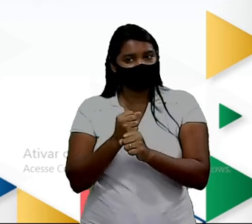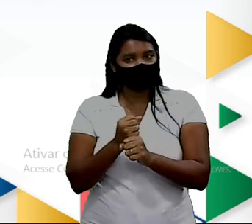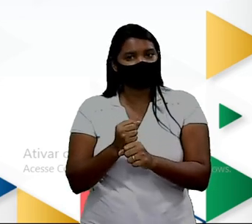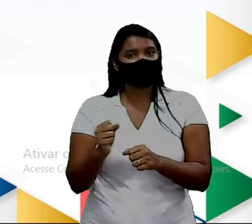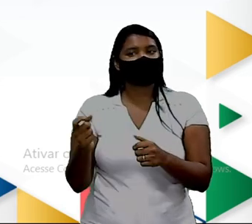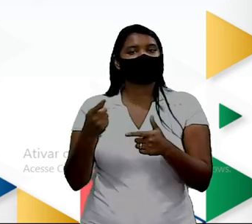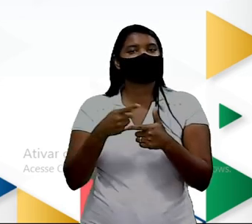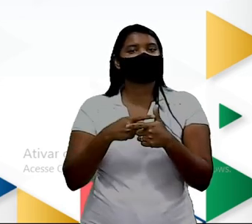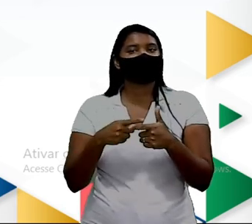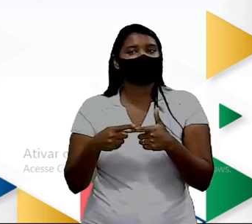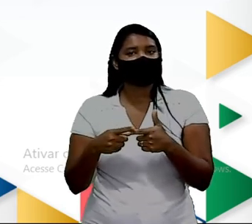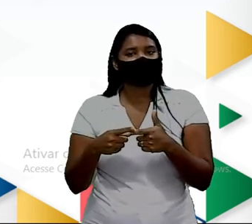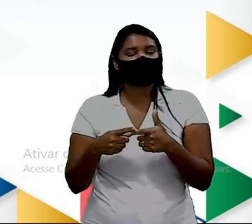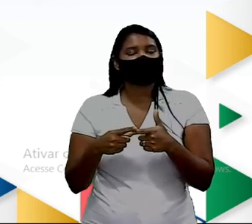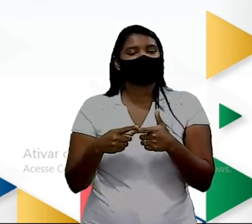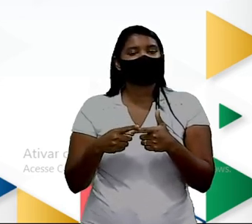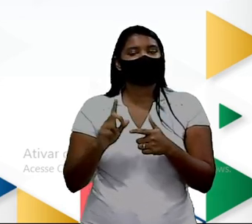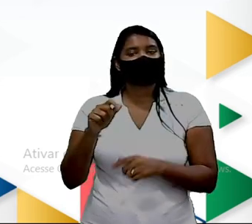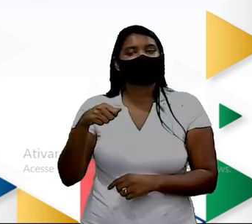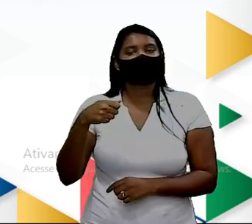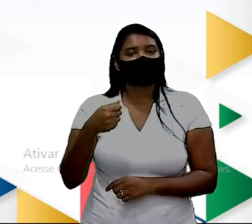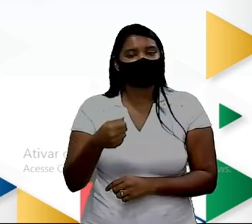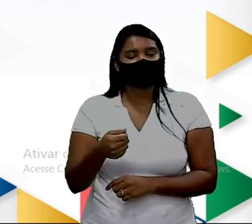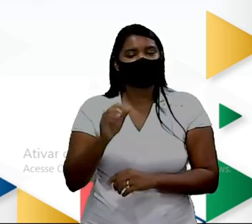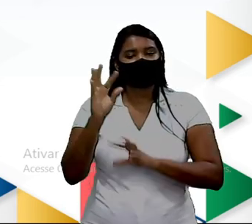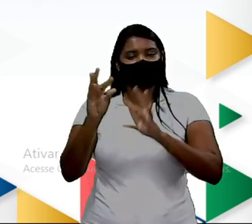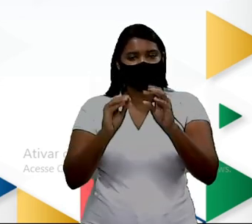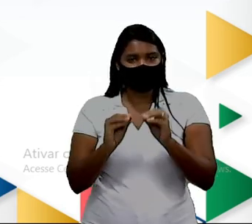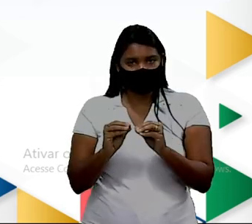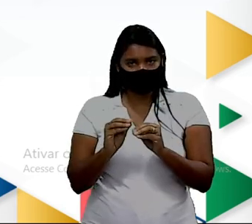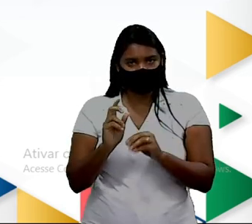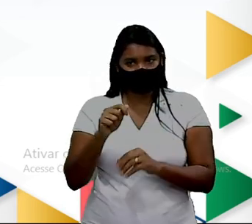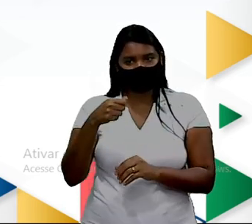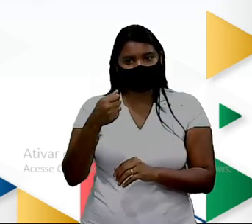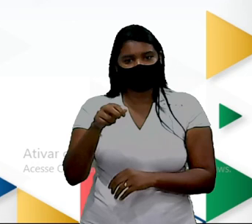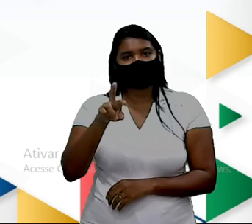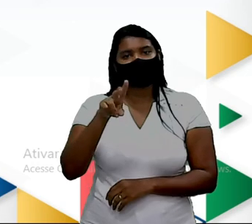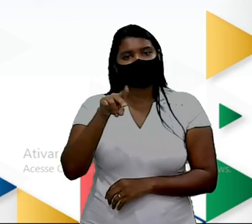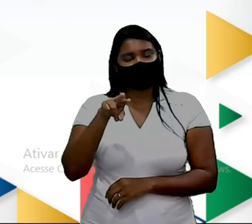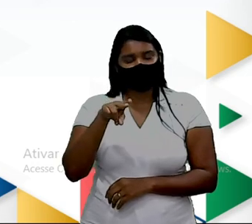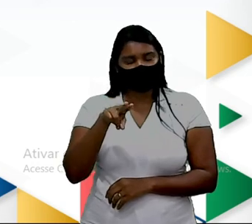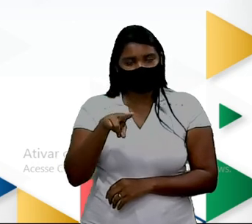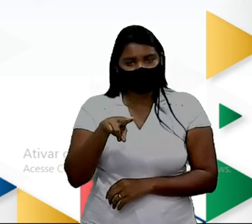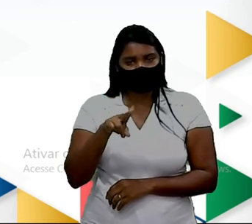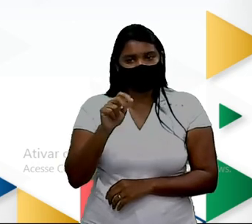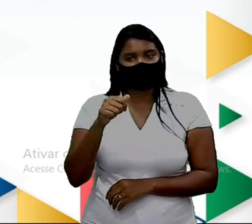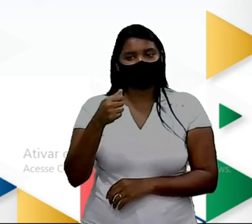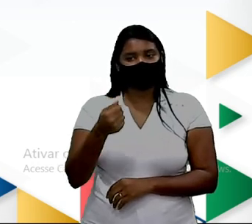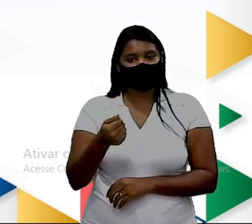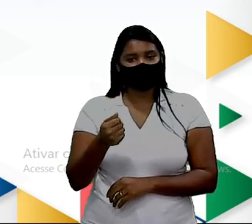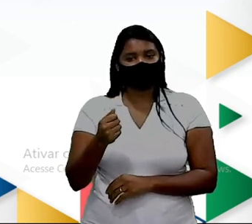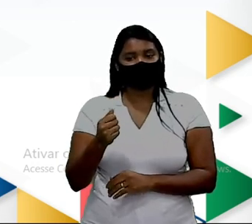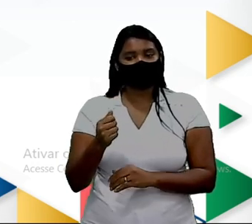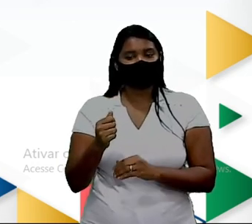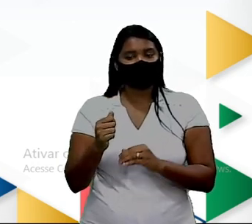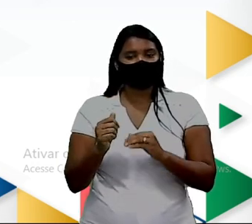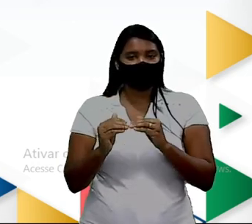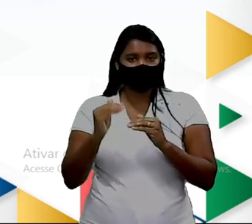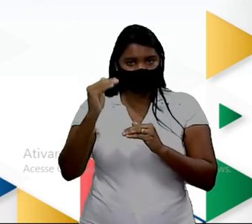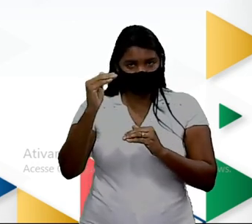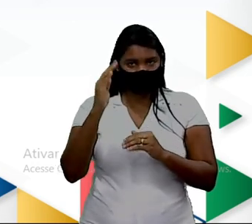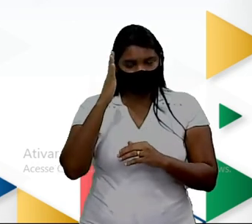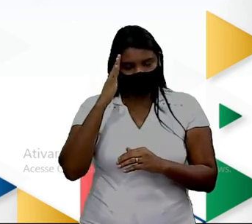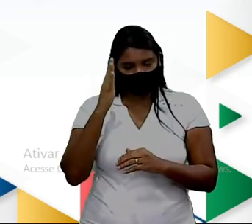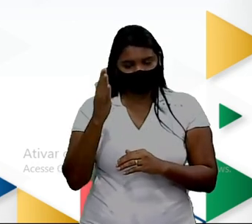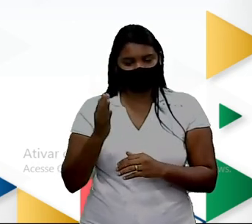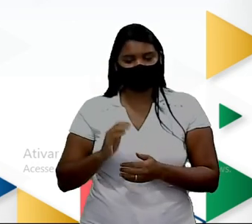subtração de sinais, eu vou repetir o sinal se os sinais são iguais, ou eu vou dar o sinal do maior e subtrair as quantidades,